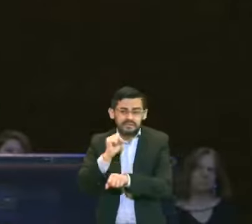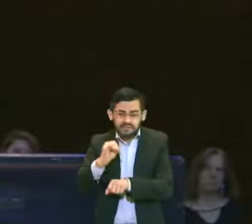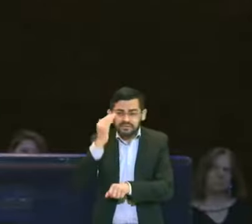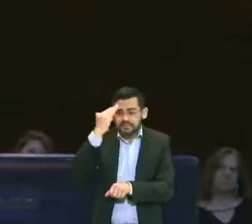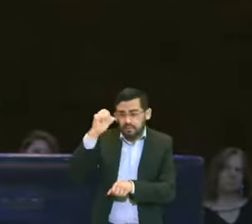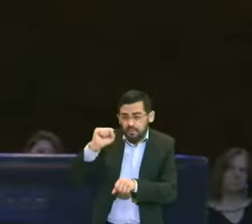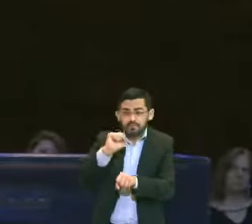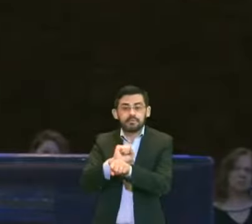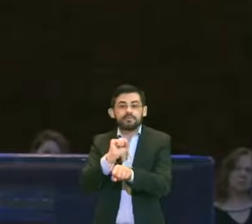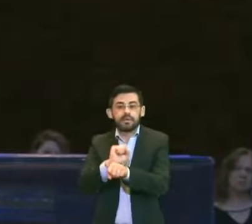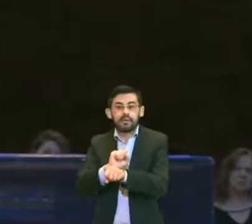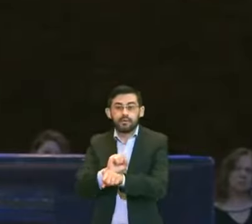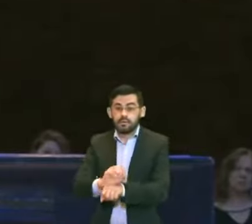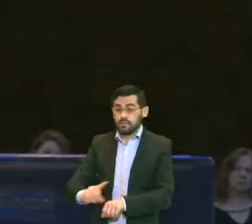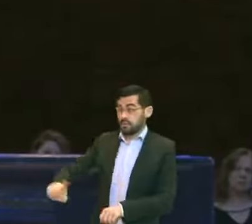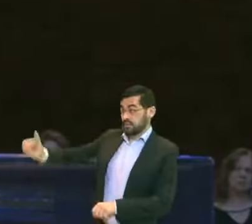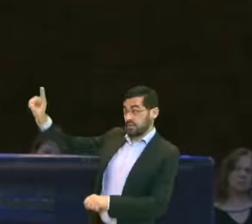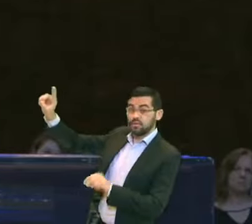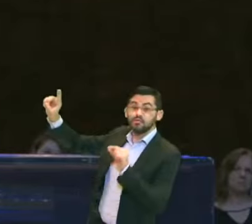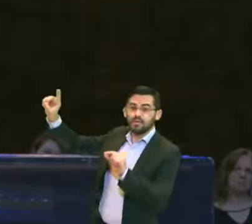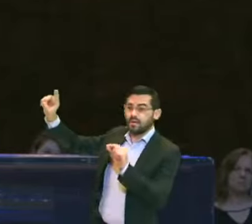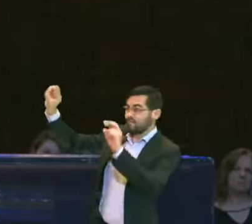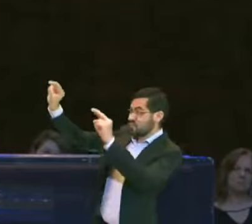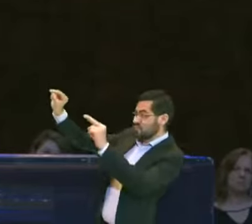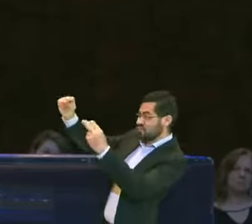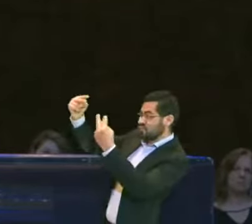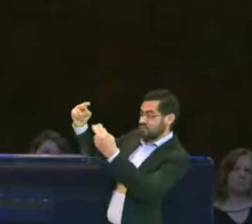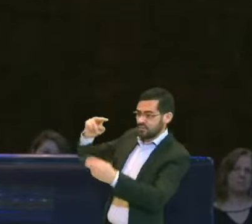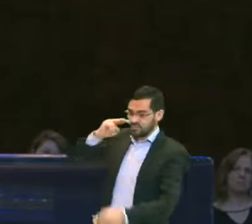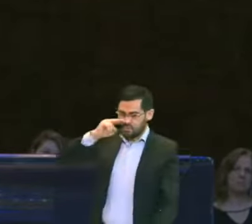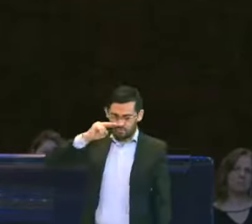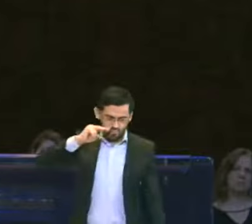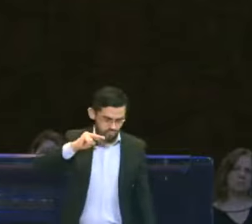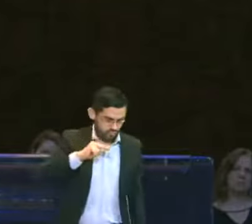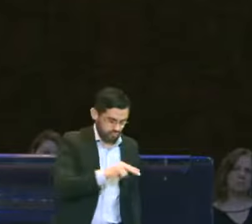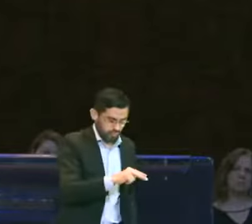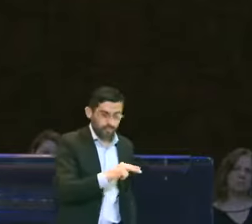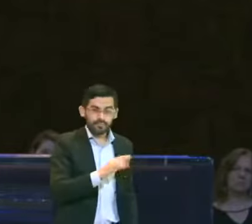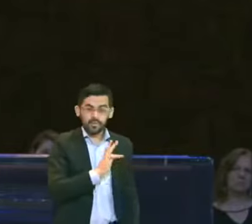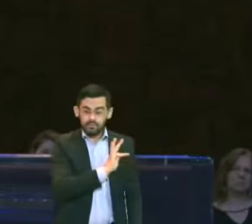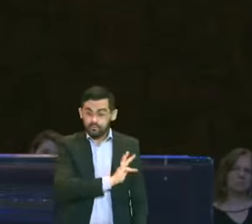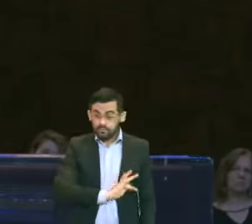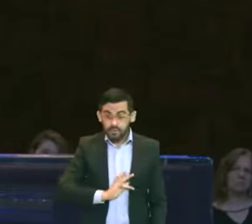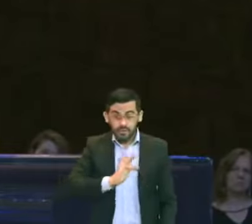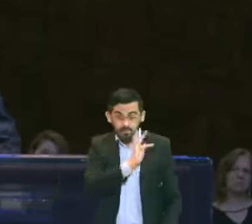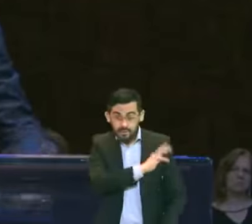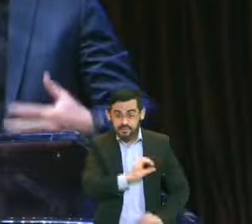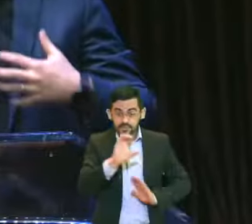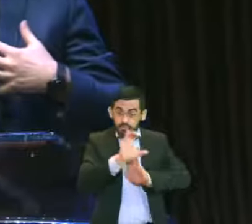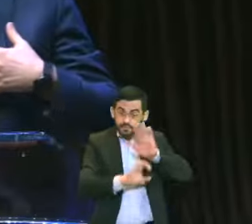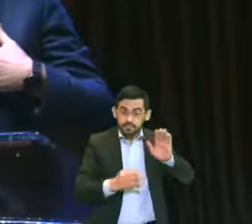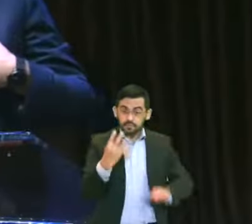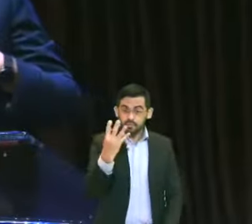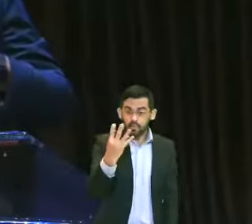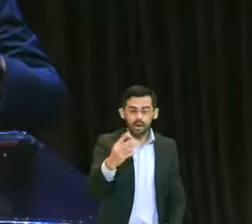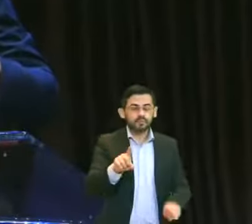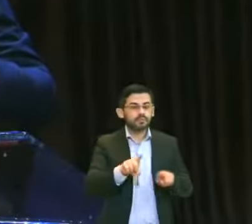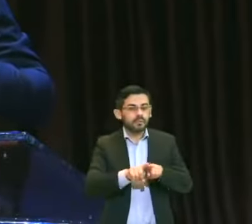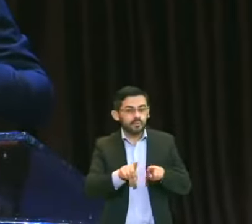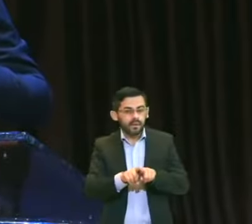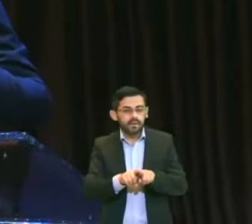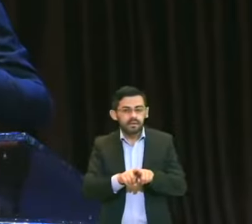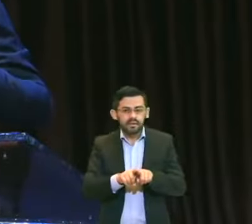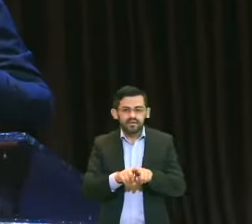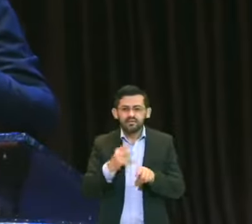Ele se inclina para salvar, aleluia. Filipenses 4 vai dizer que não devemos